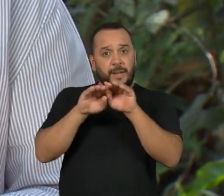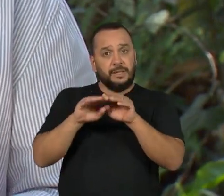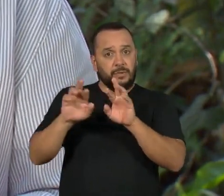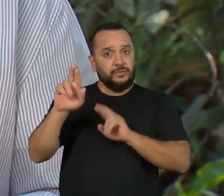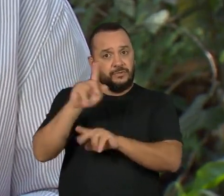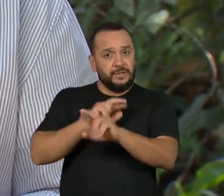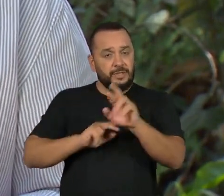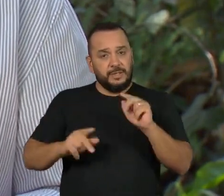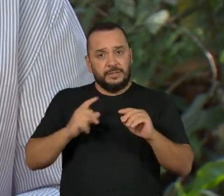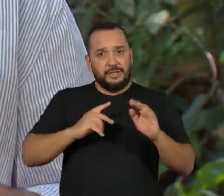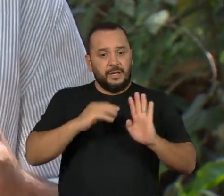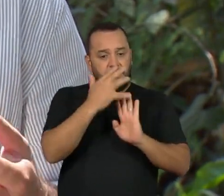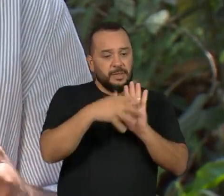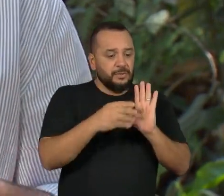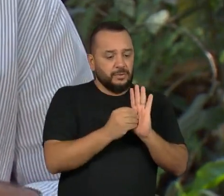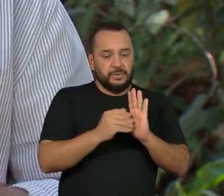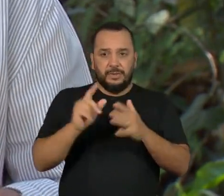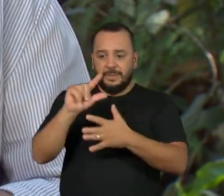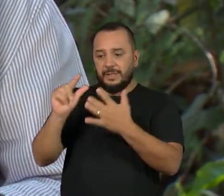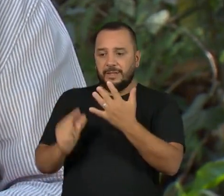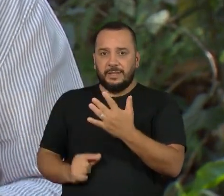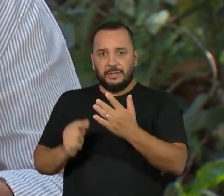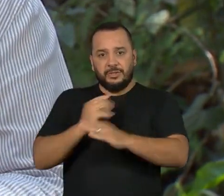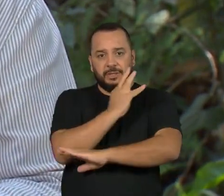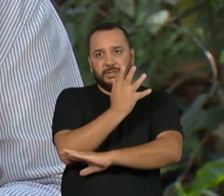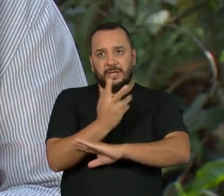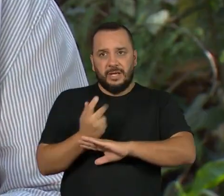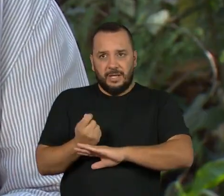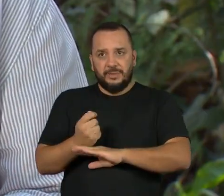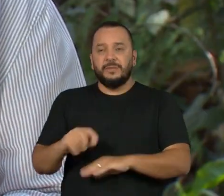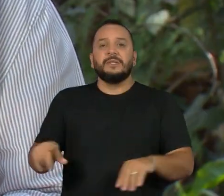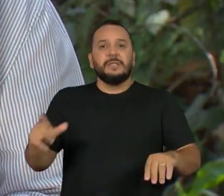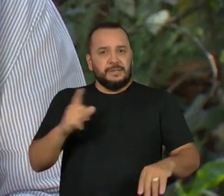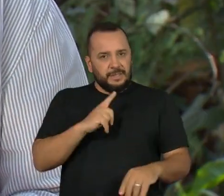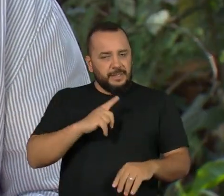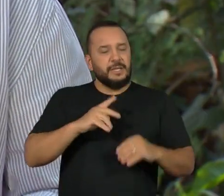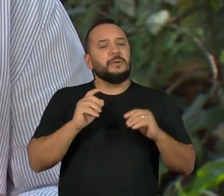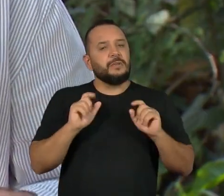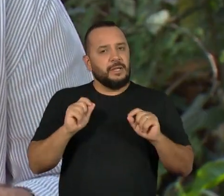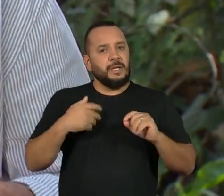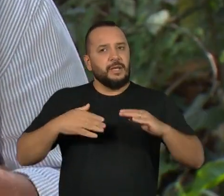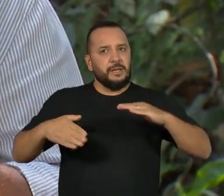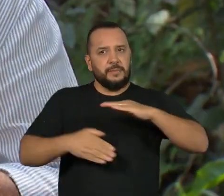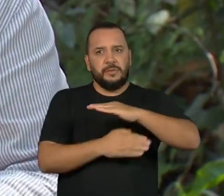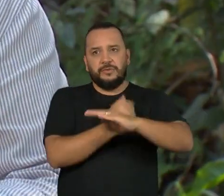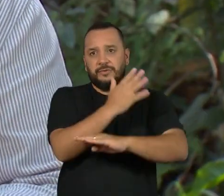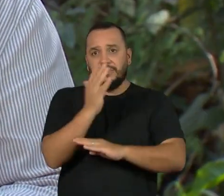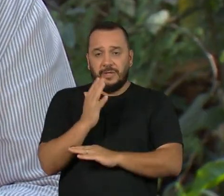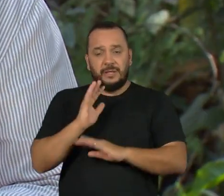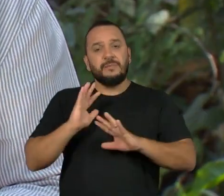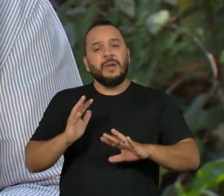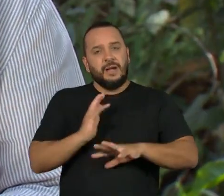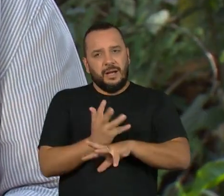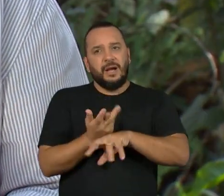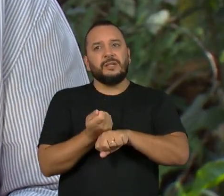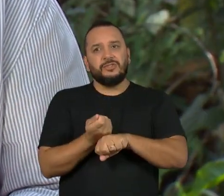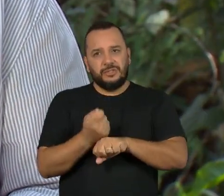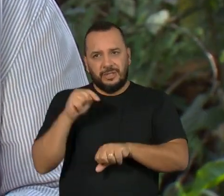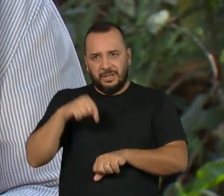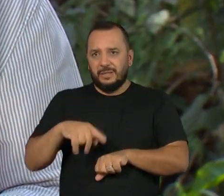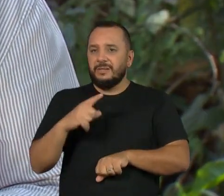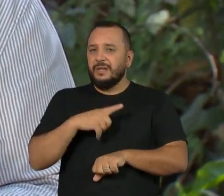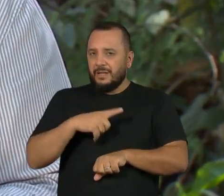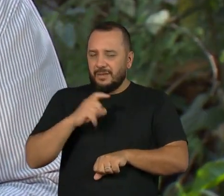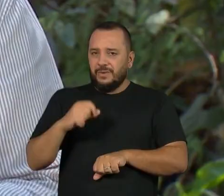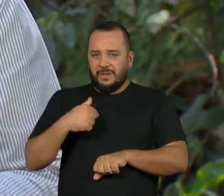Mata Atlântica hoje, e junto com o Cerrado, hospedam grande parte da nossa biodiversidade. No entanto, a Caatinga tem uma